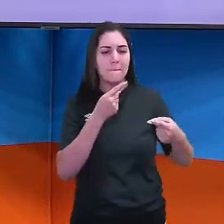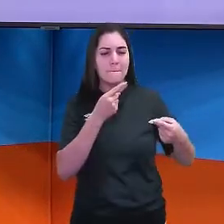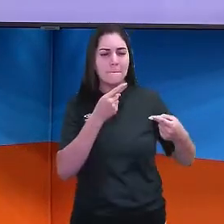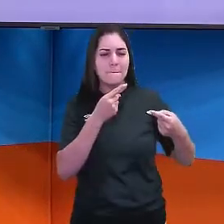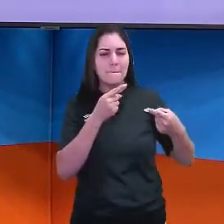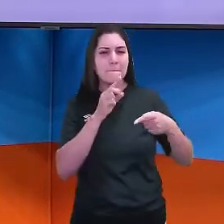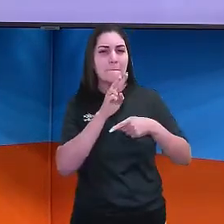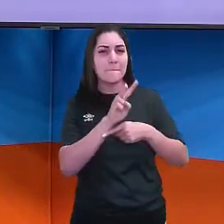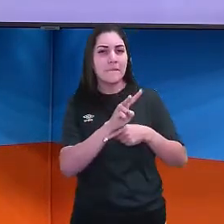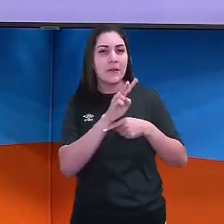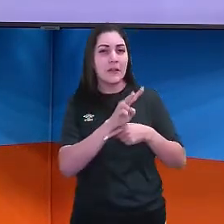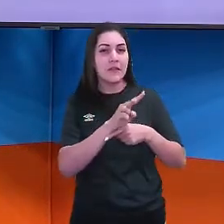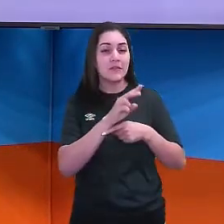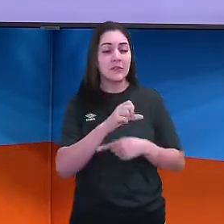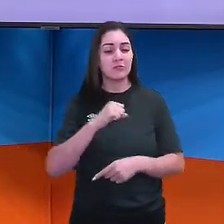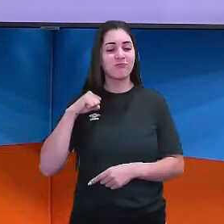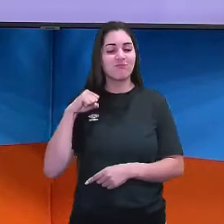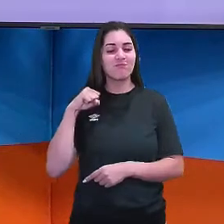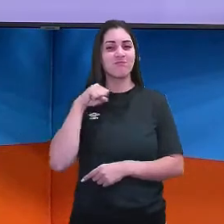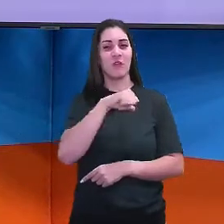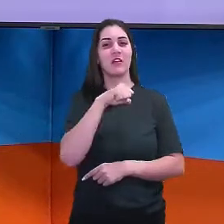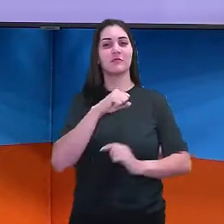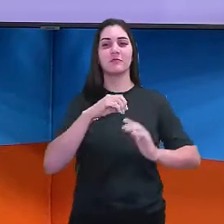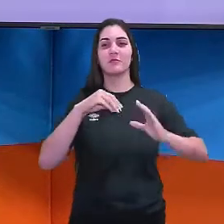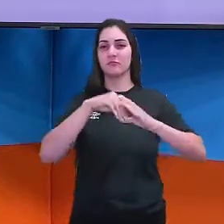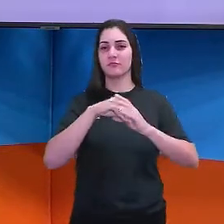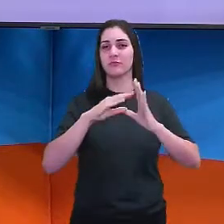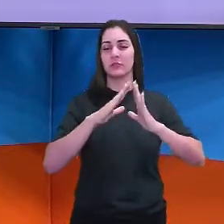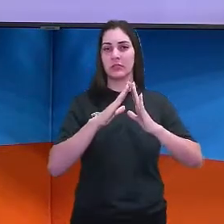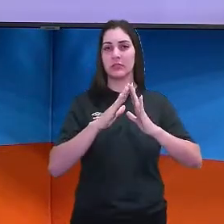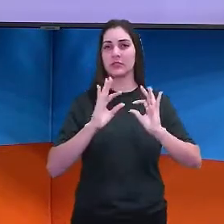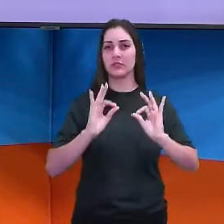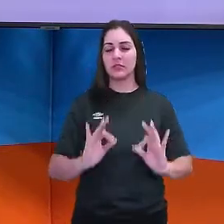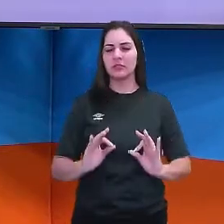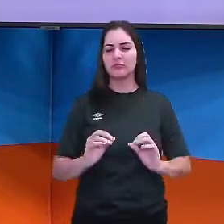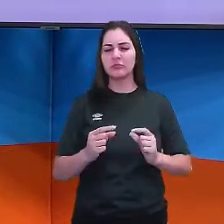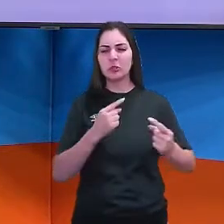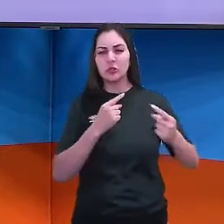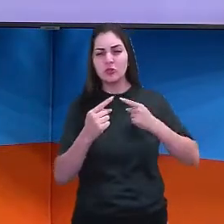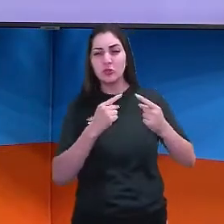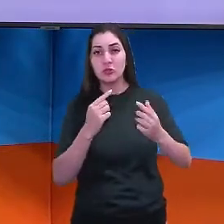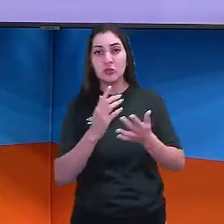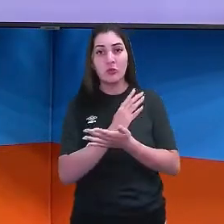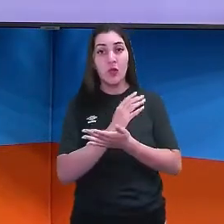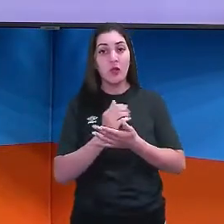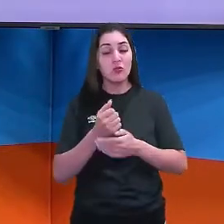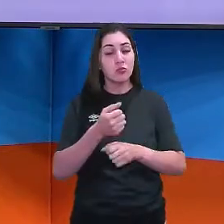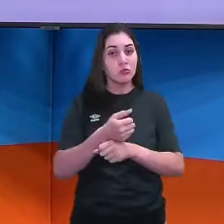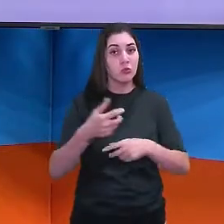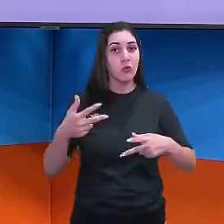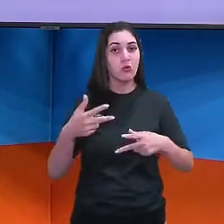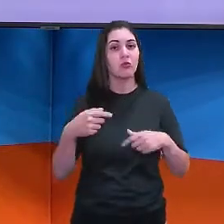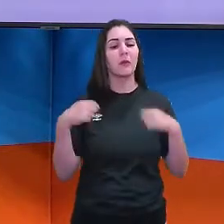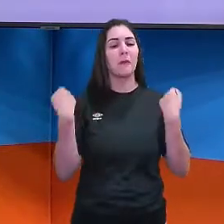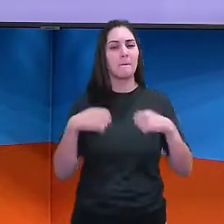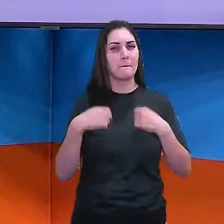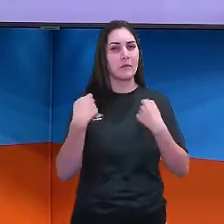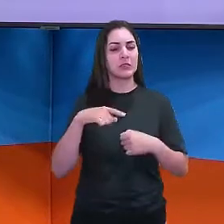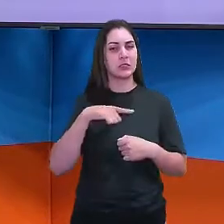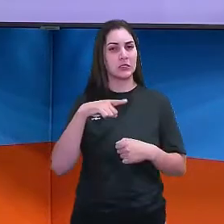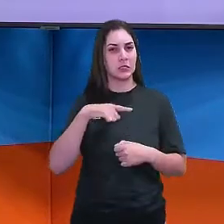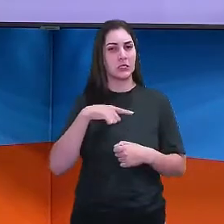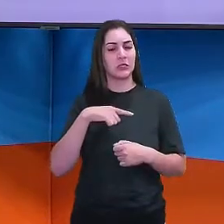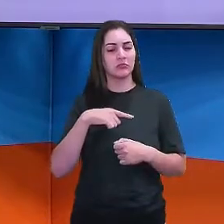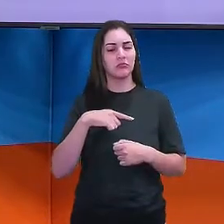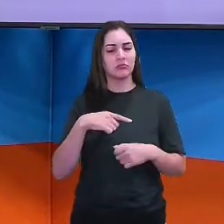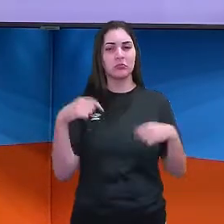de acidentes domésticos, tá certo? A gente vai estar discutindo sobre algumas atitudes, né, que a gente tem que tomar, algumas